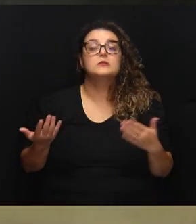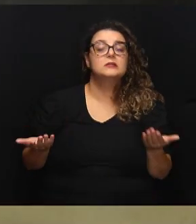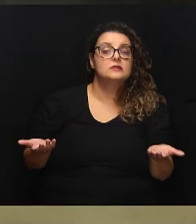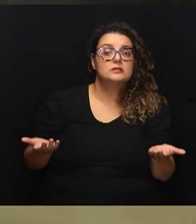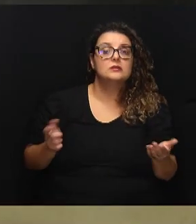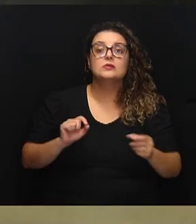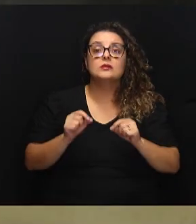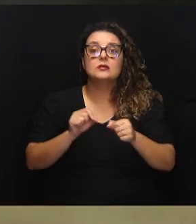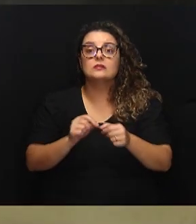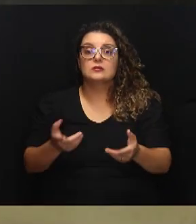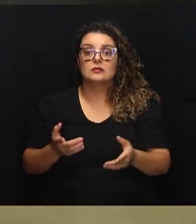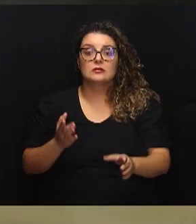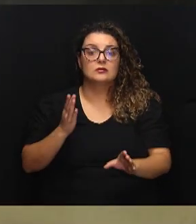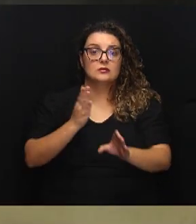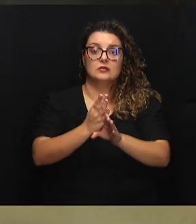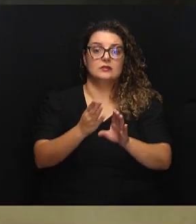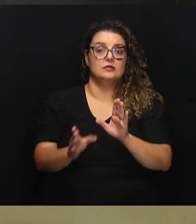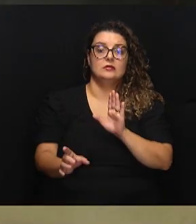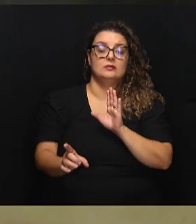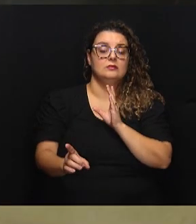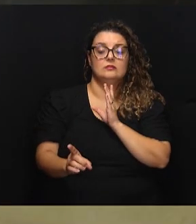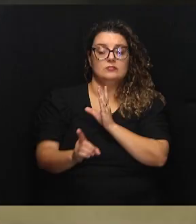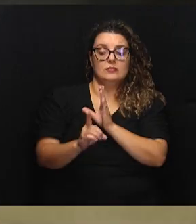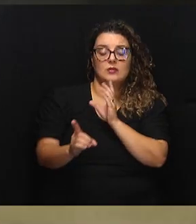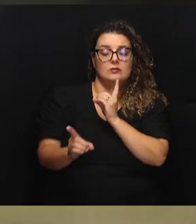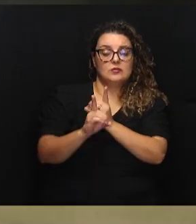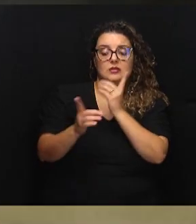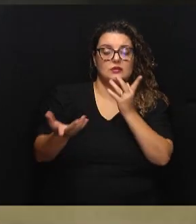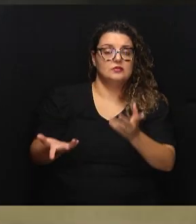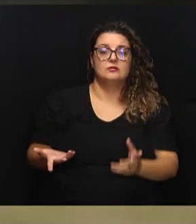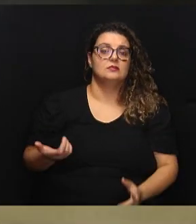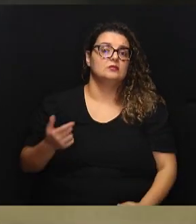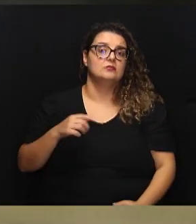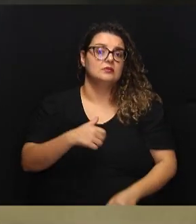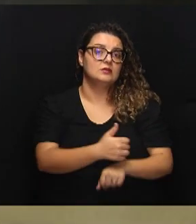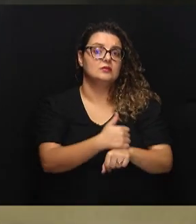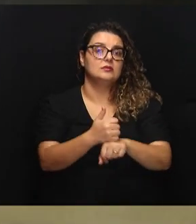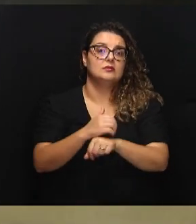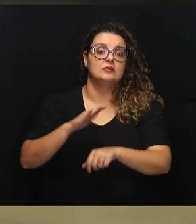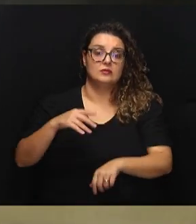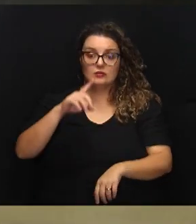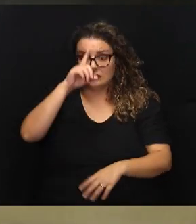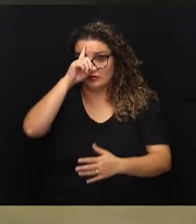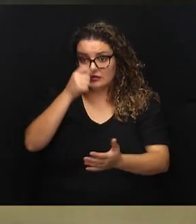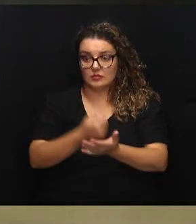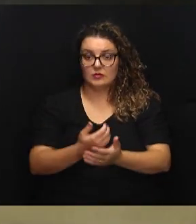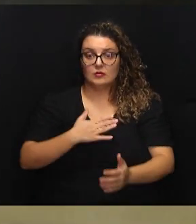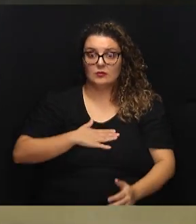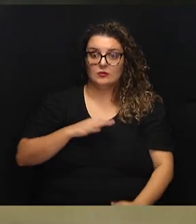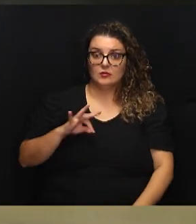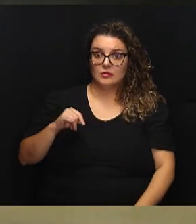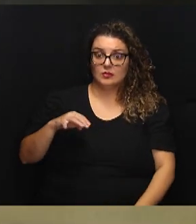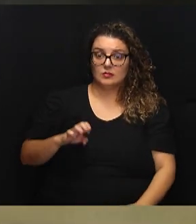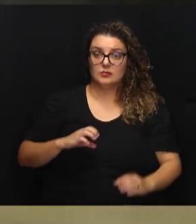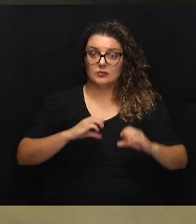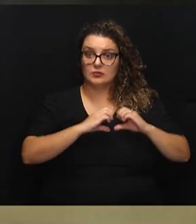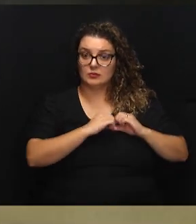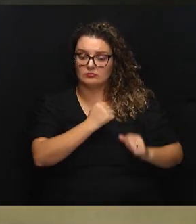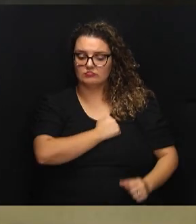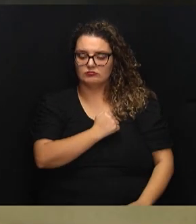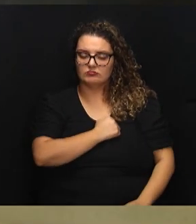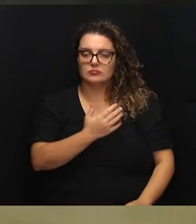Né, eu não me identifico com esses jogadores. E aí, quando eu fui definir o meu time ali de coração,